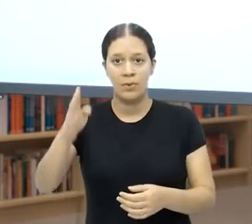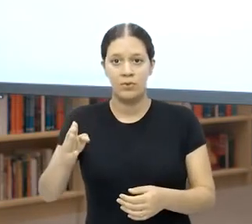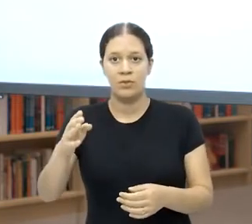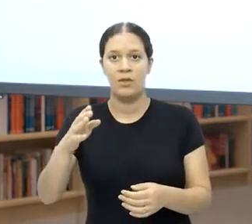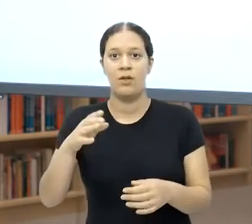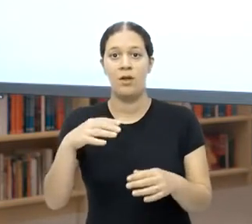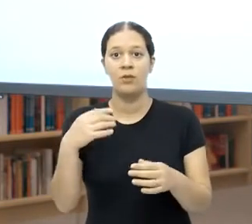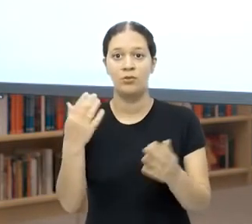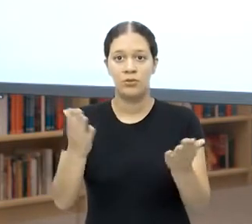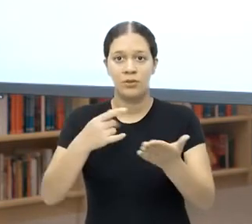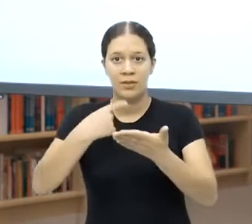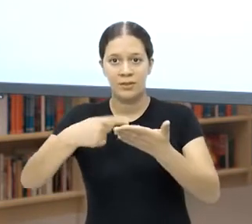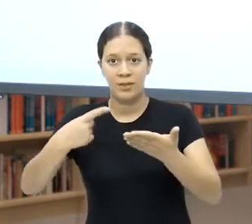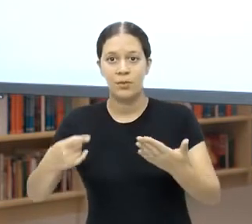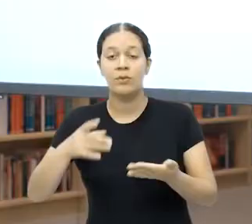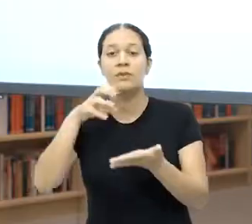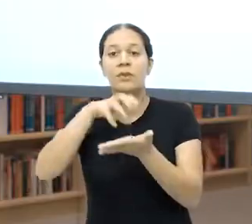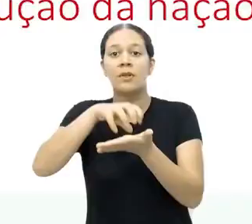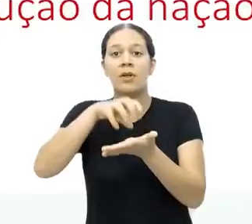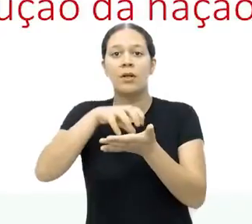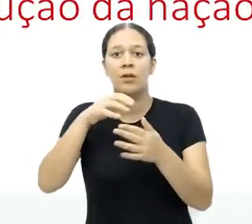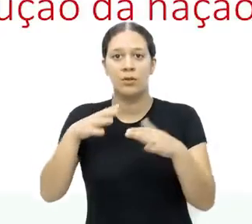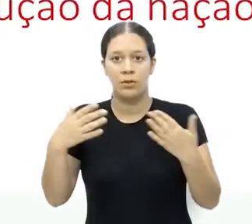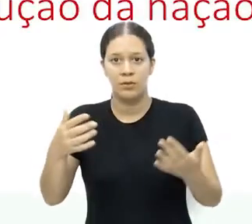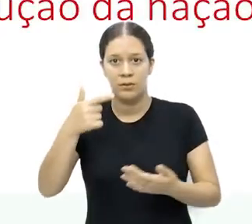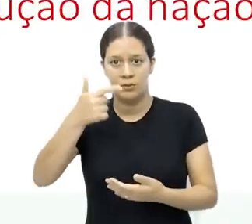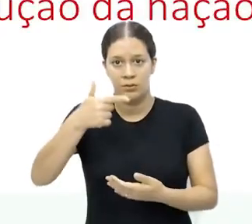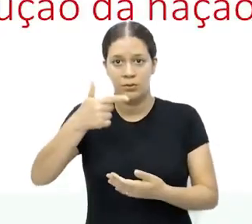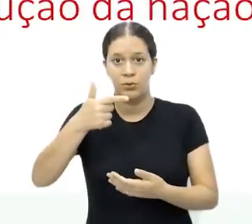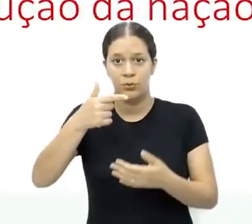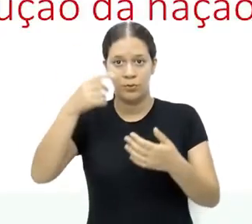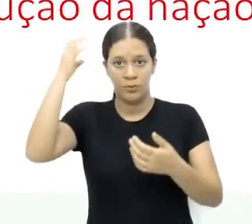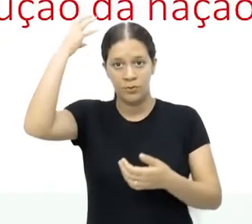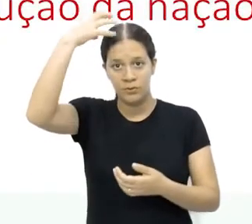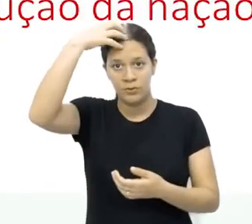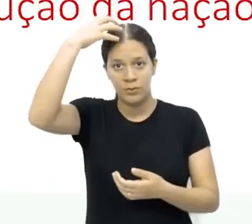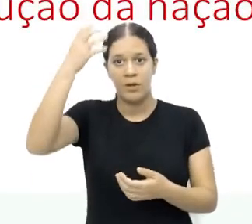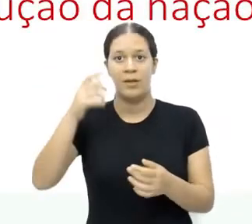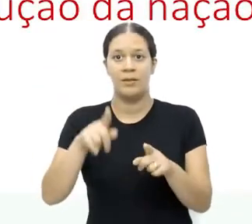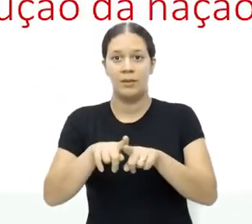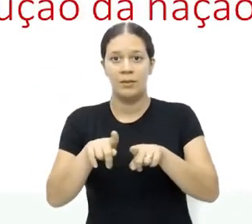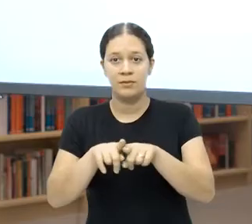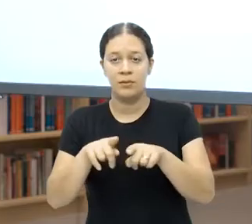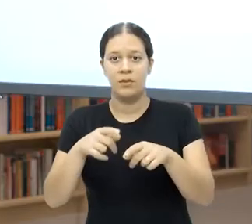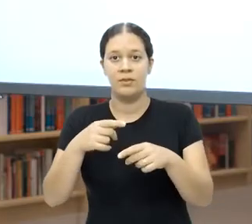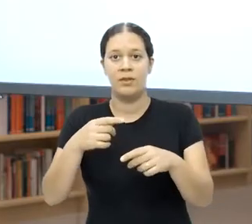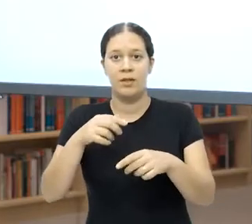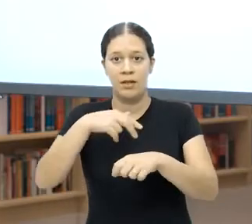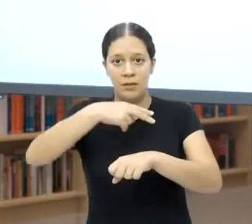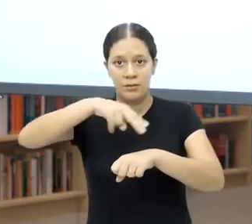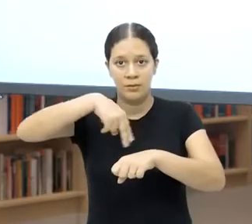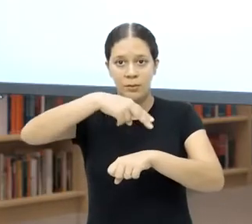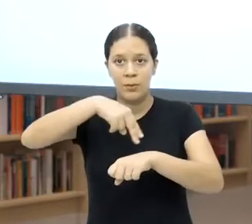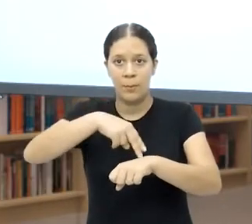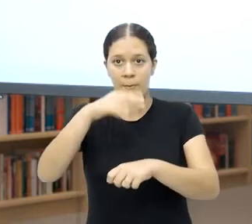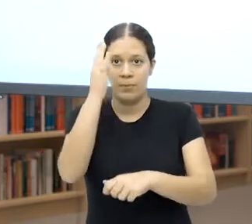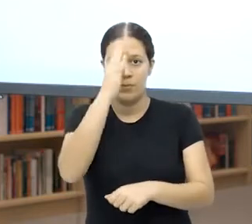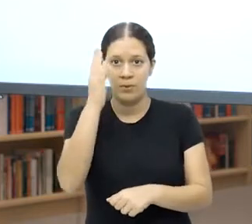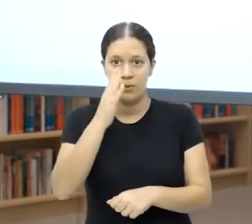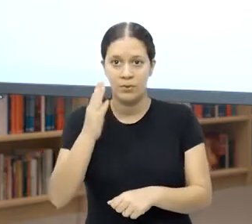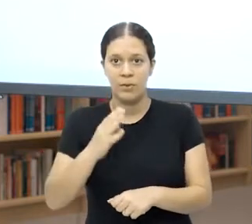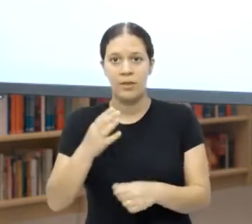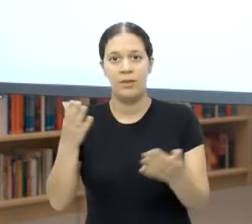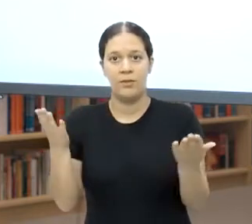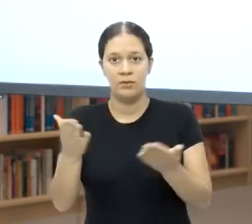da apostila, o assunto central? Foi o segundo reinado e a construção da nação brasileira. Eu vou entrar